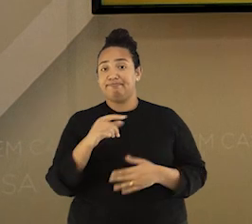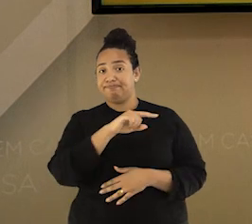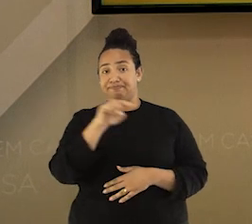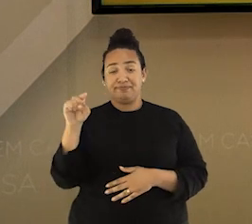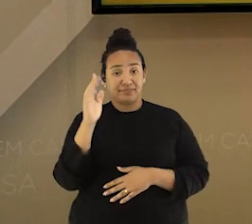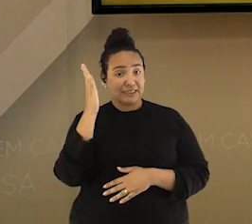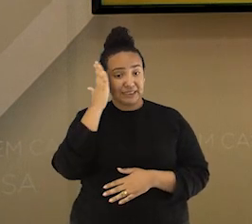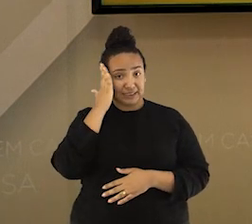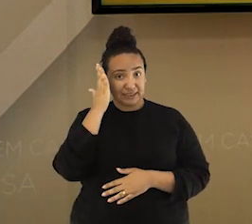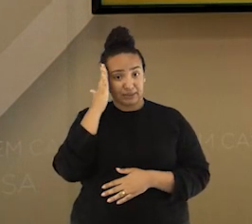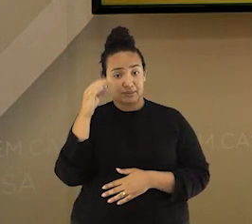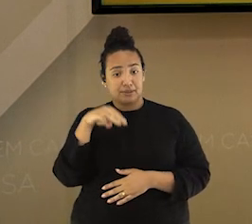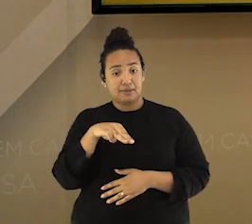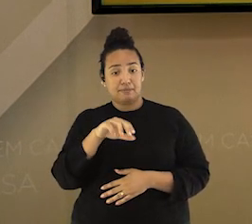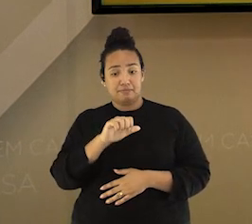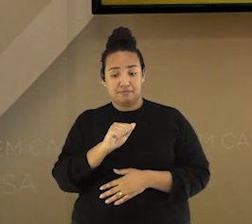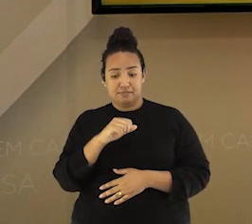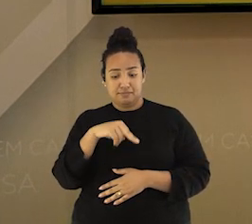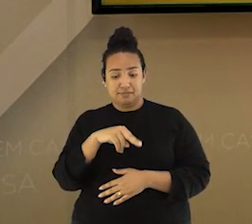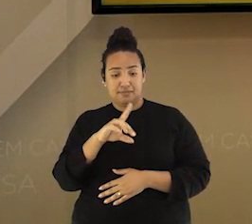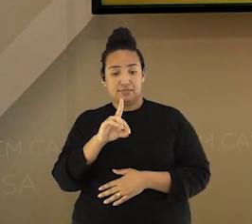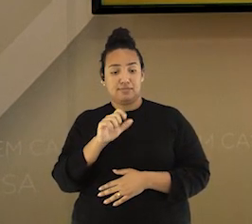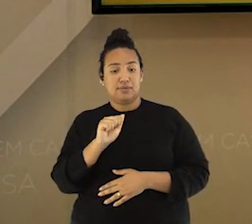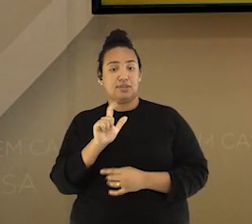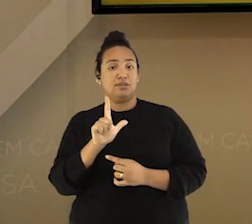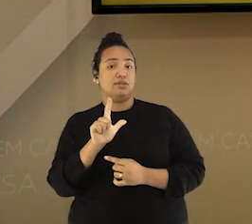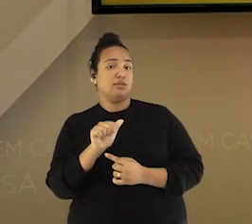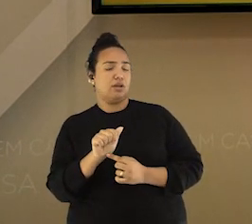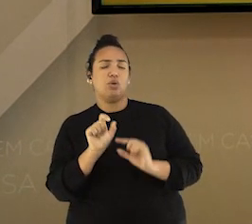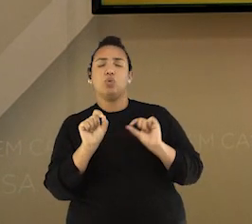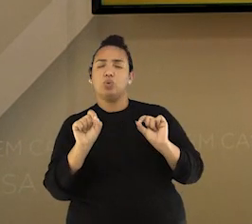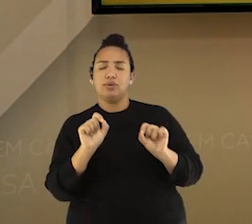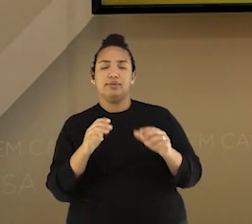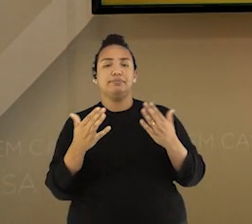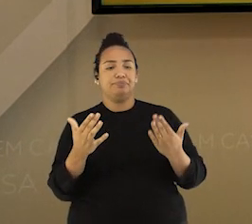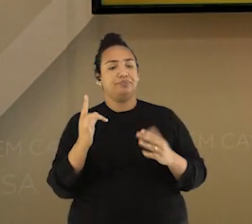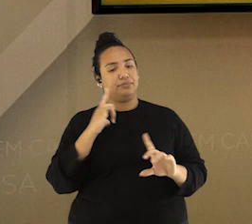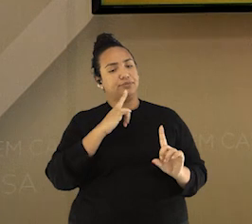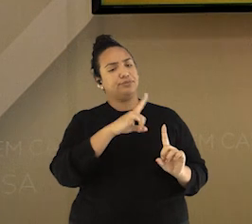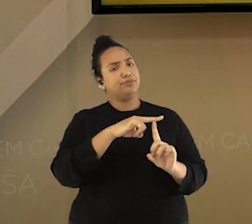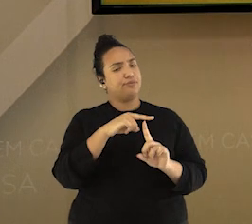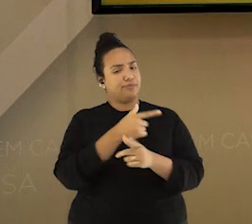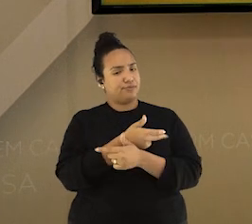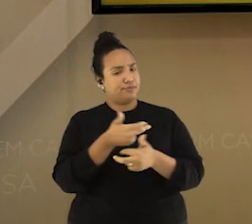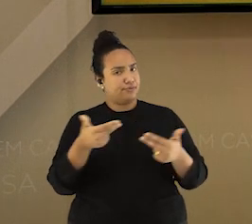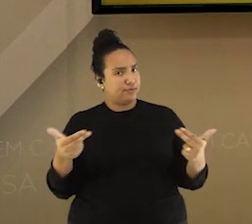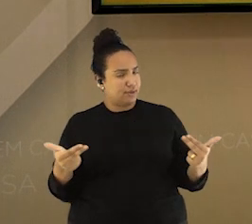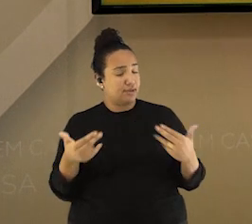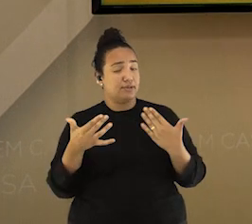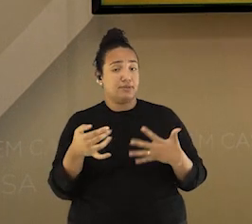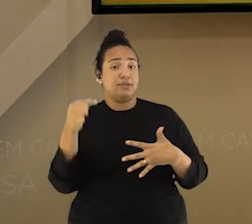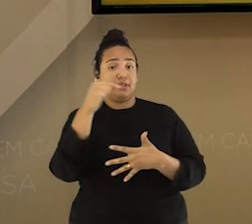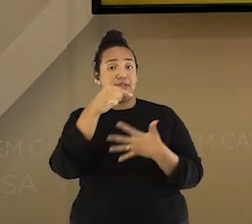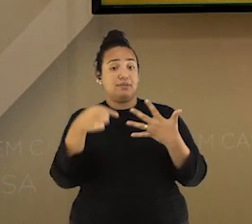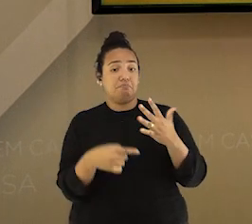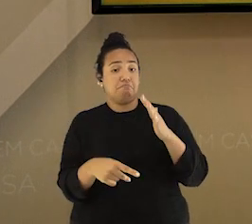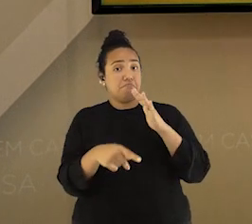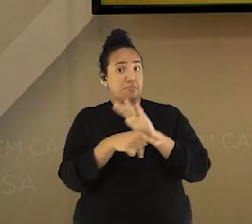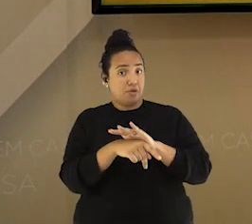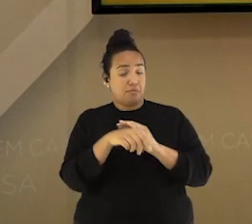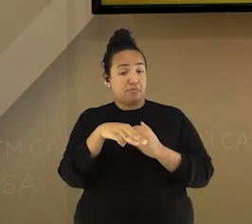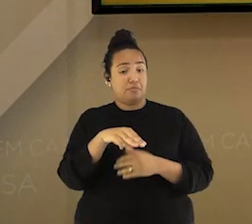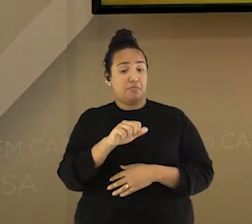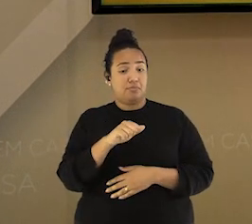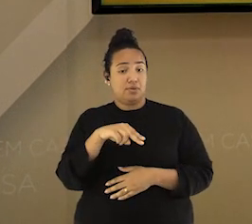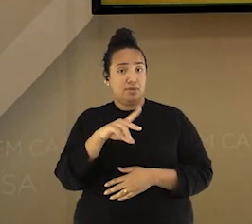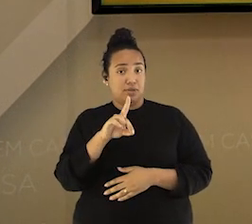mandala? Saiba que existem várias formas de confeccionar as mandalas. E os elementos das mandalas podem ser